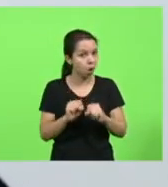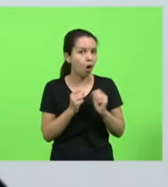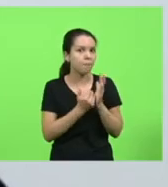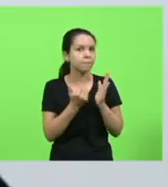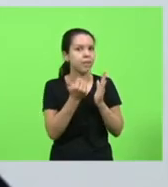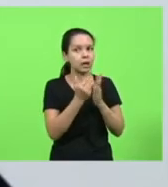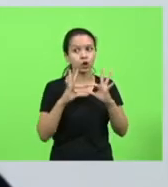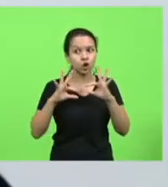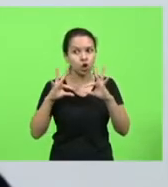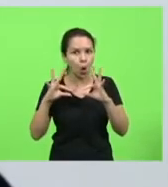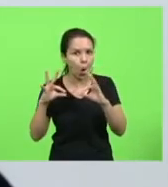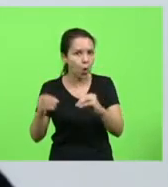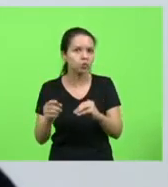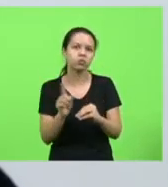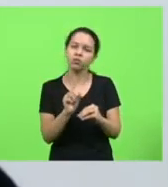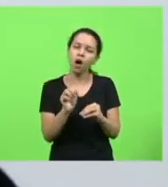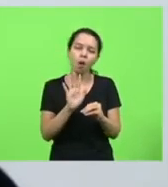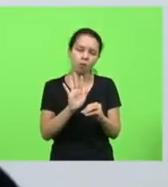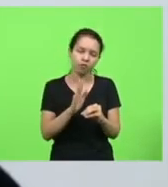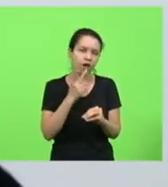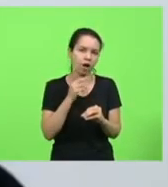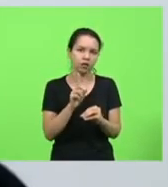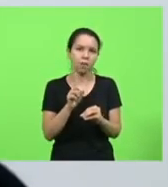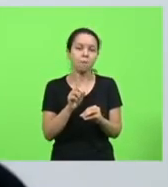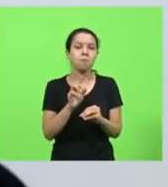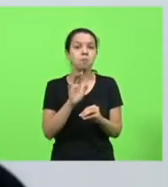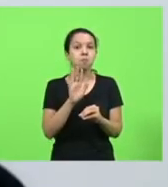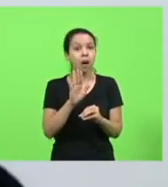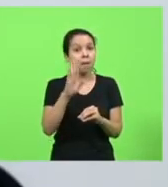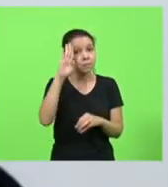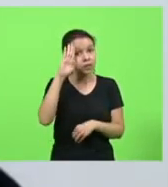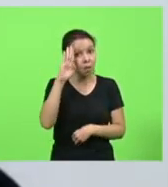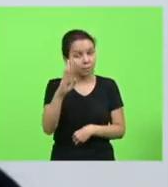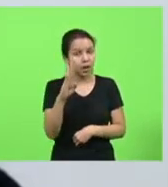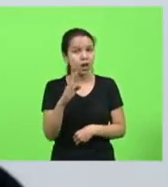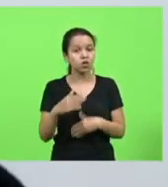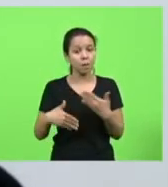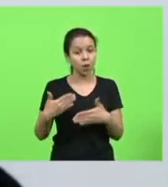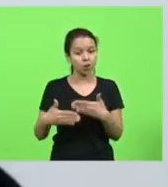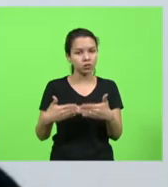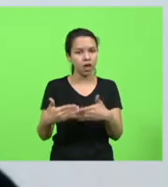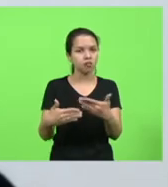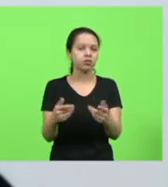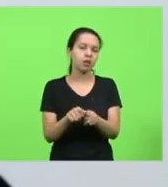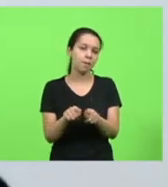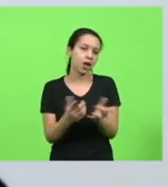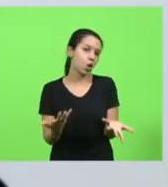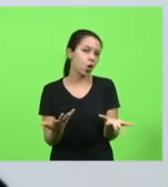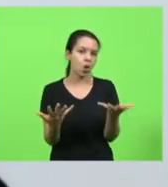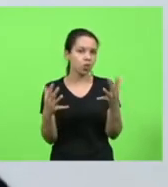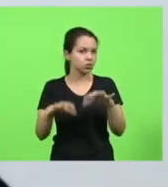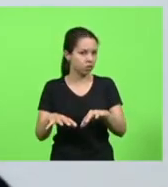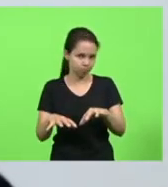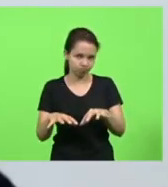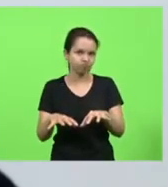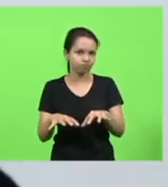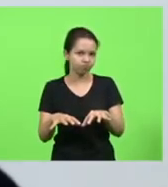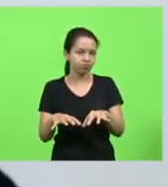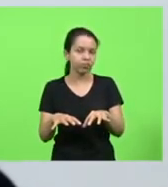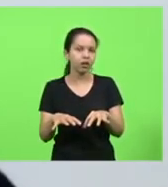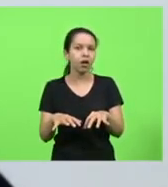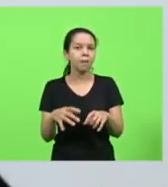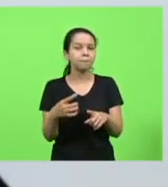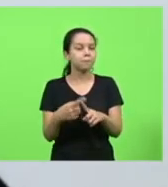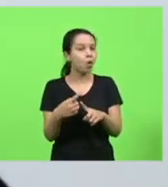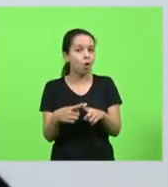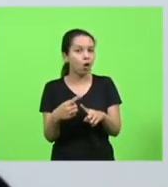mas enfim, e que principalmente também pelo processo de inclusão, porque o processo de inclusão